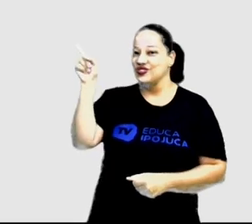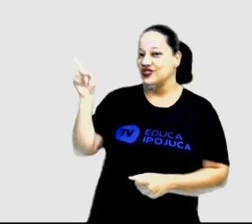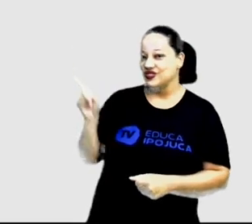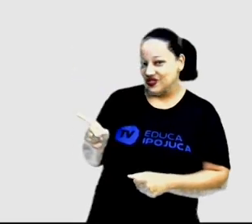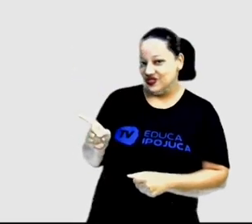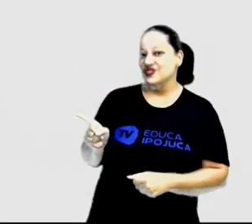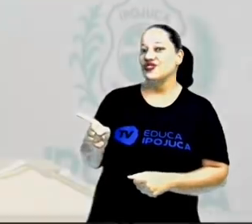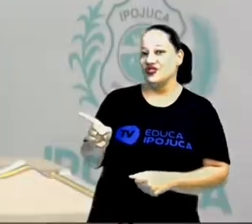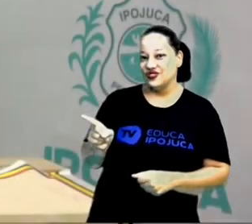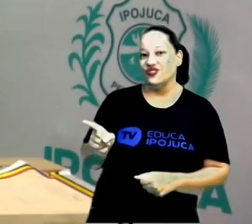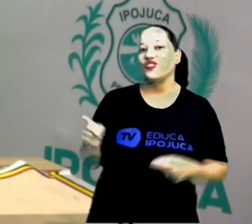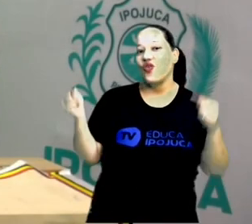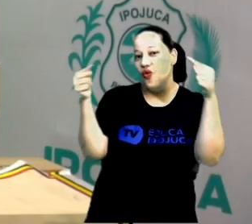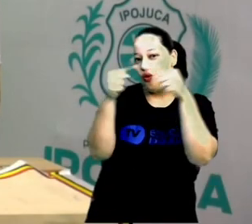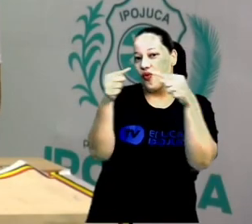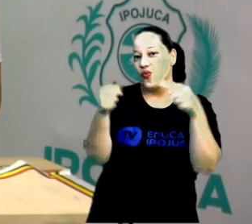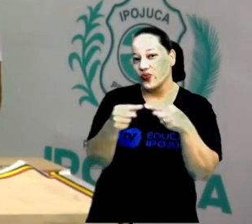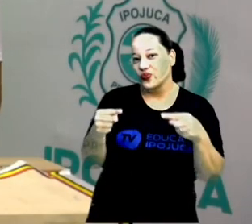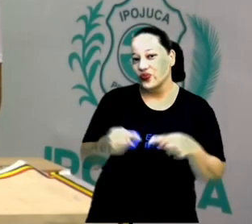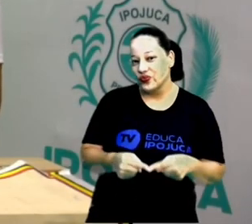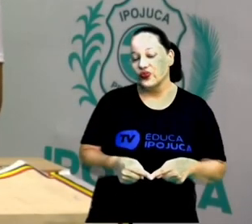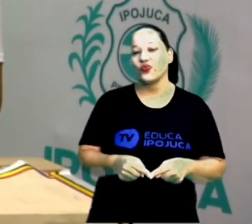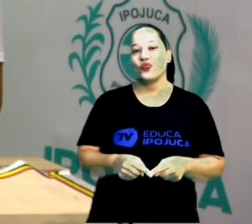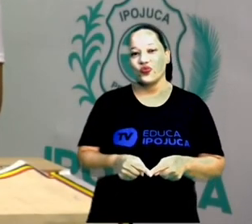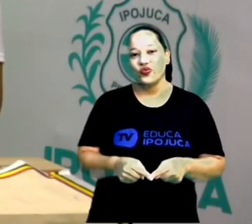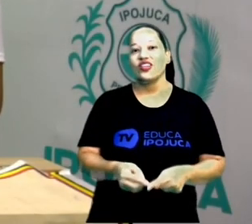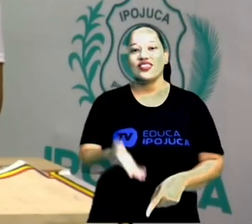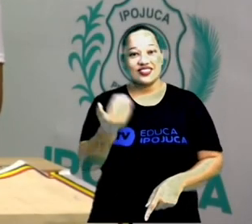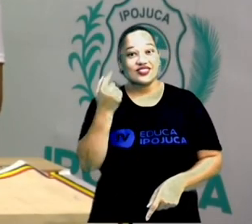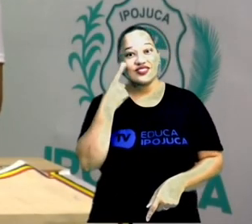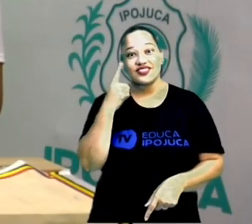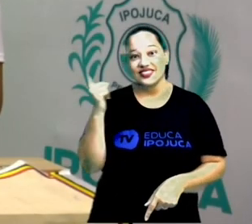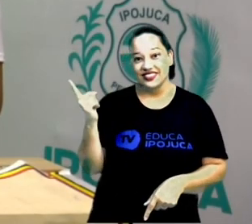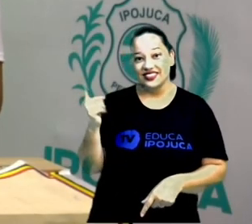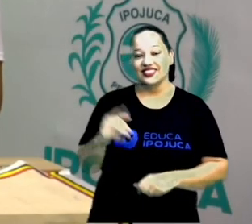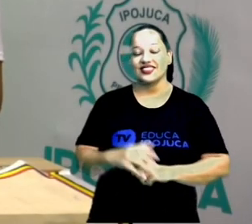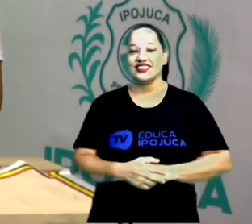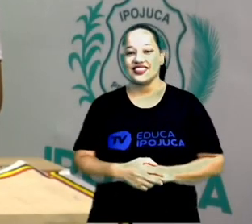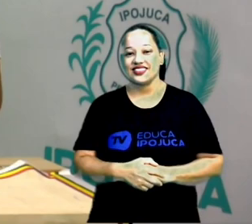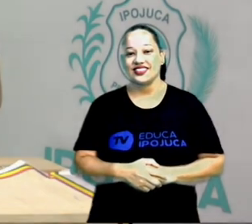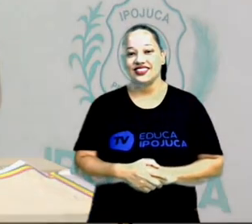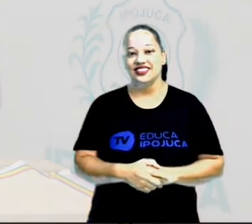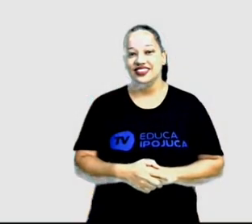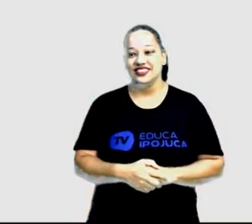às nossas figuras geométricas. Vamos ver?